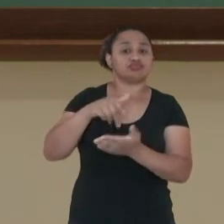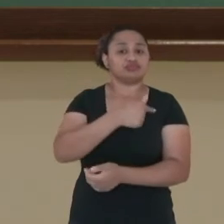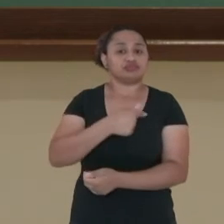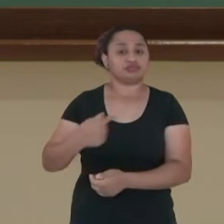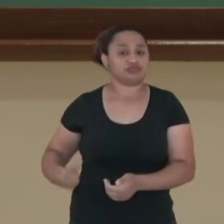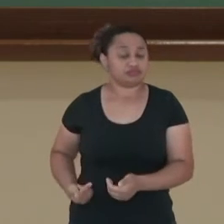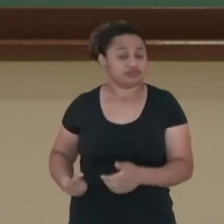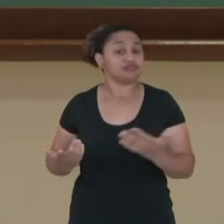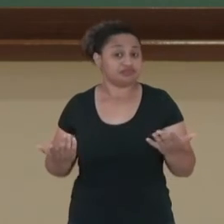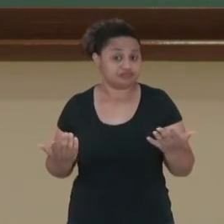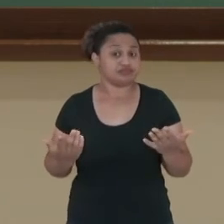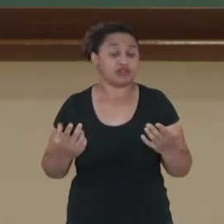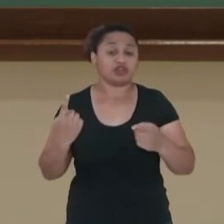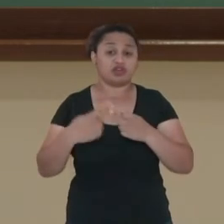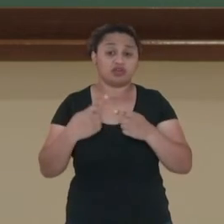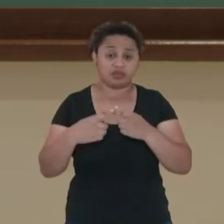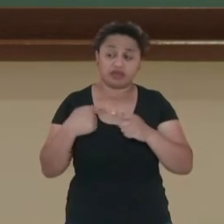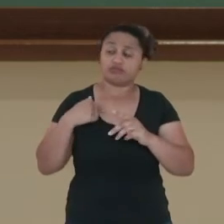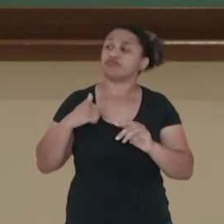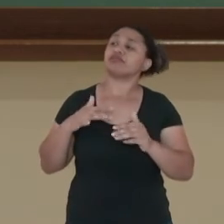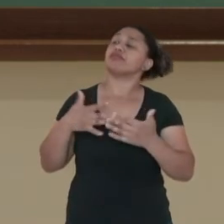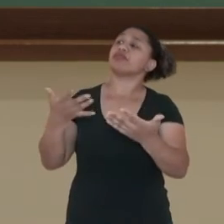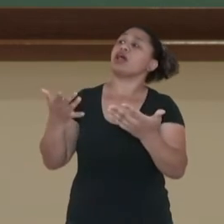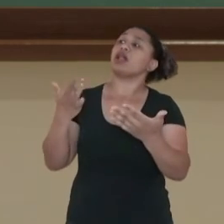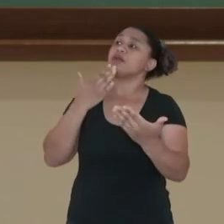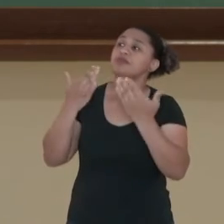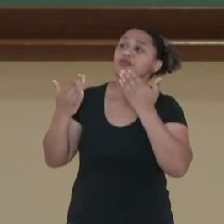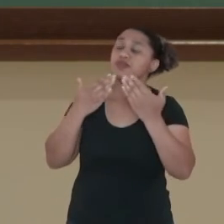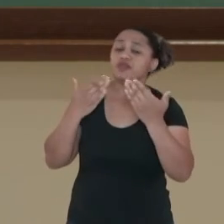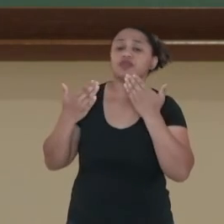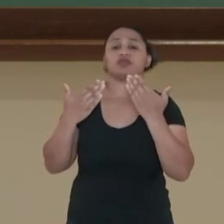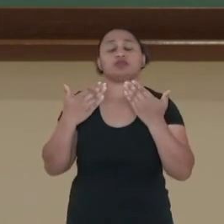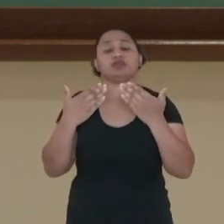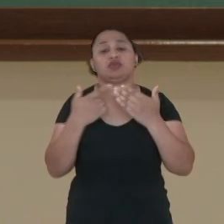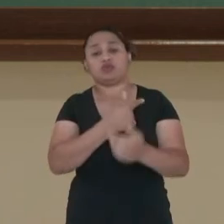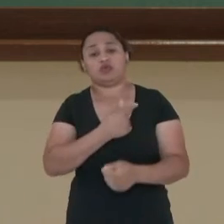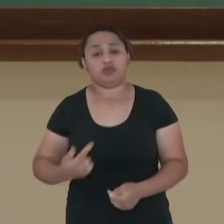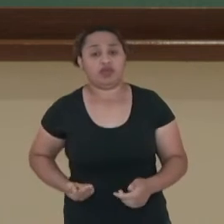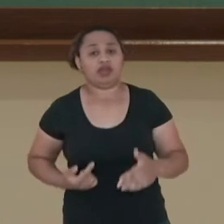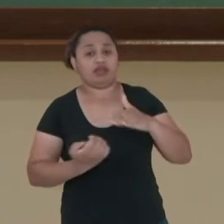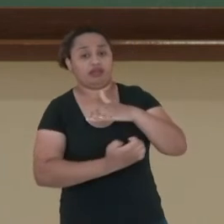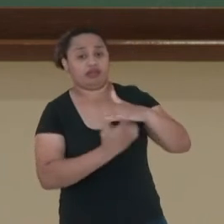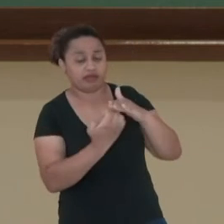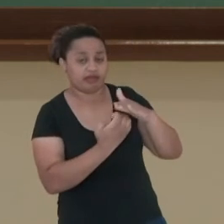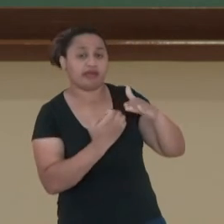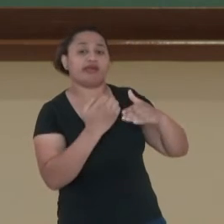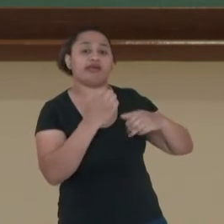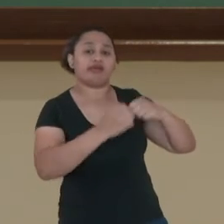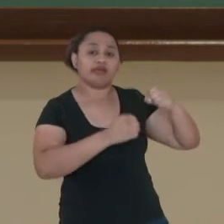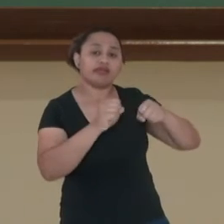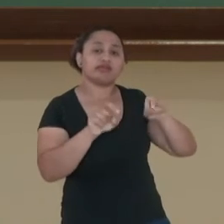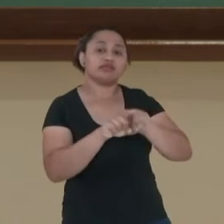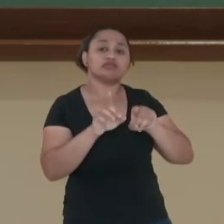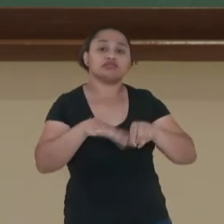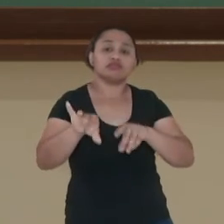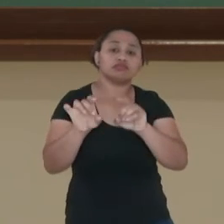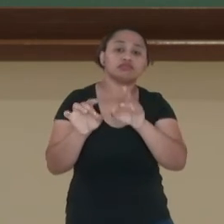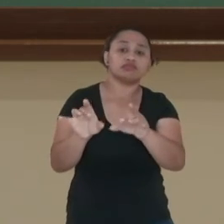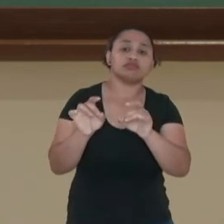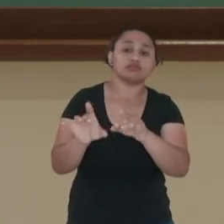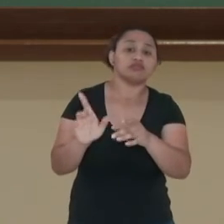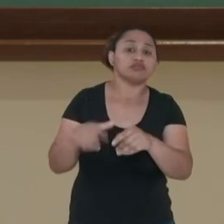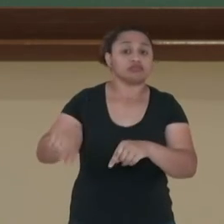que vai fazer com que governo, com que as indústrias, o próprio comércio e tal, pensem de